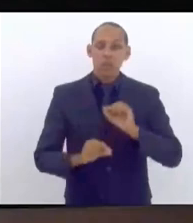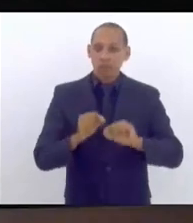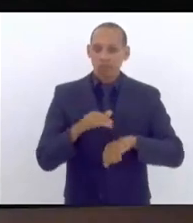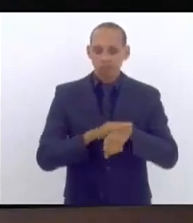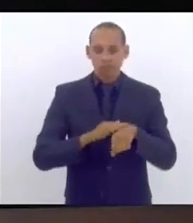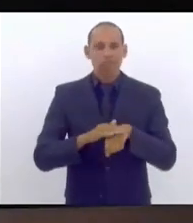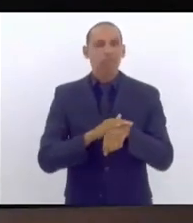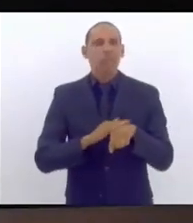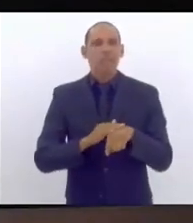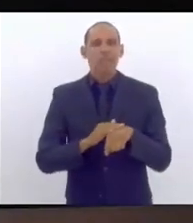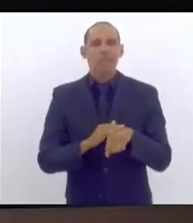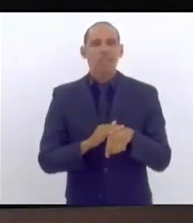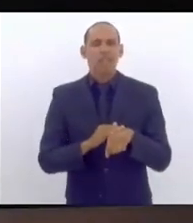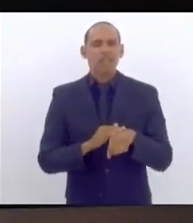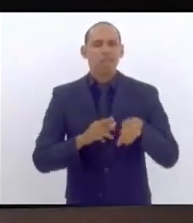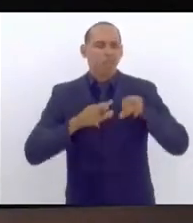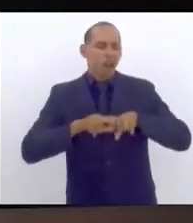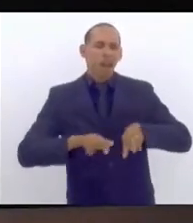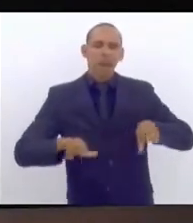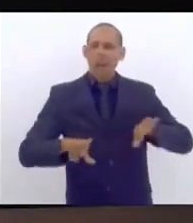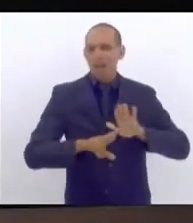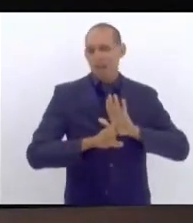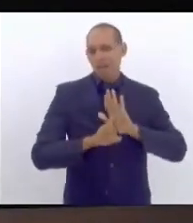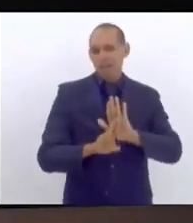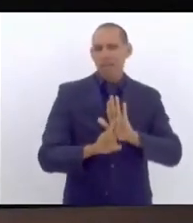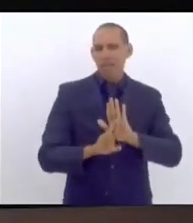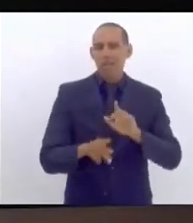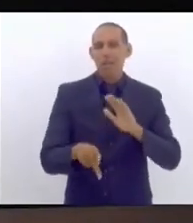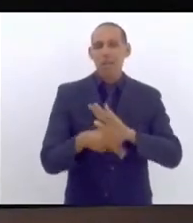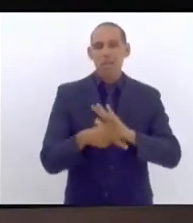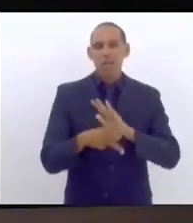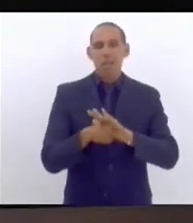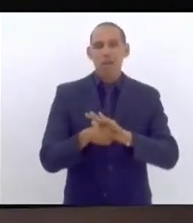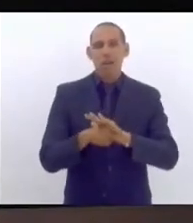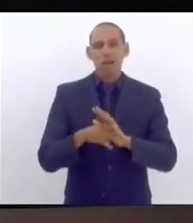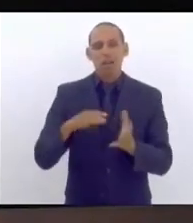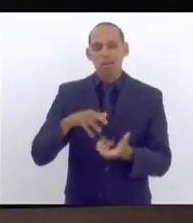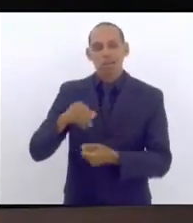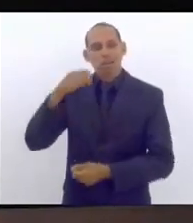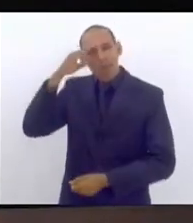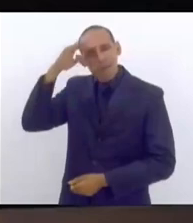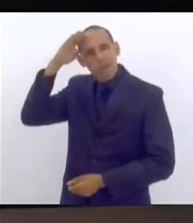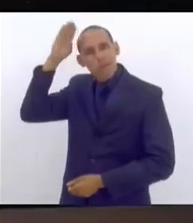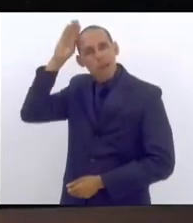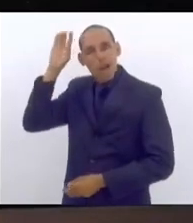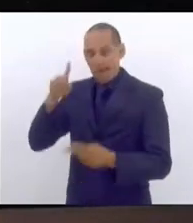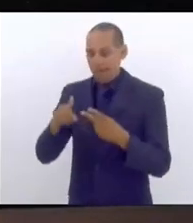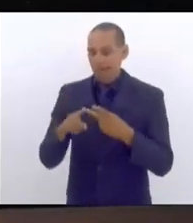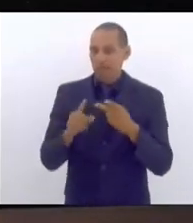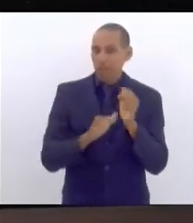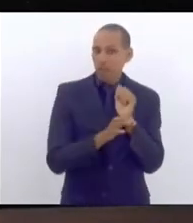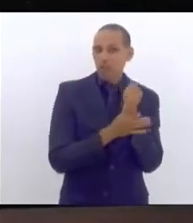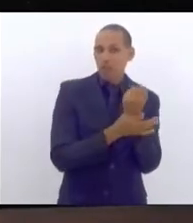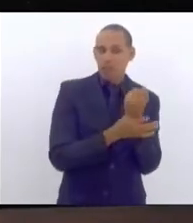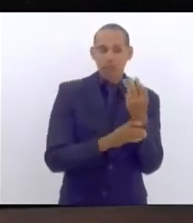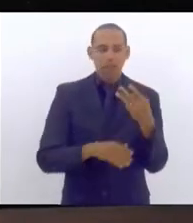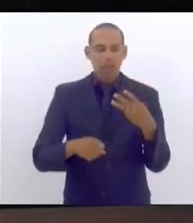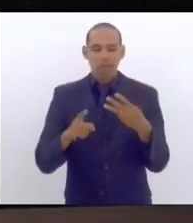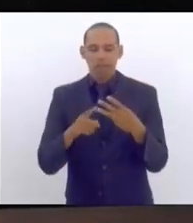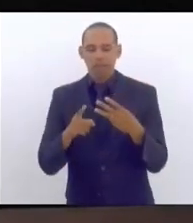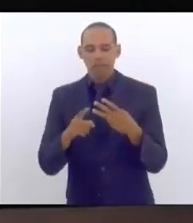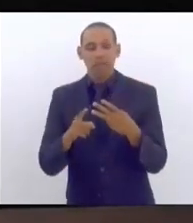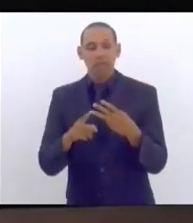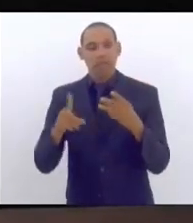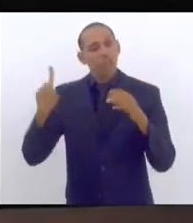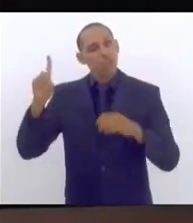conversar com os mais diferentes representantes do mundo acadêmico, das forças de segurança, dos operadores